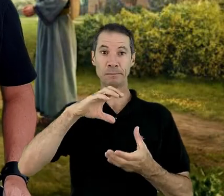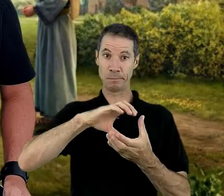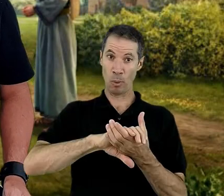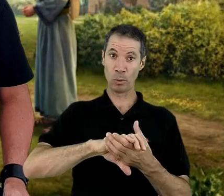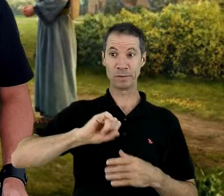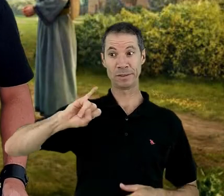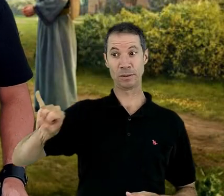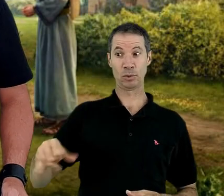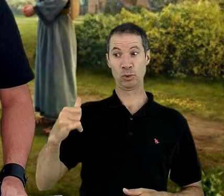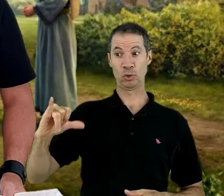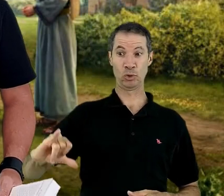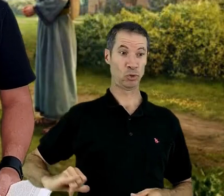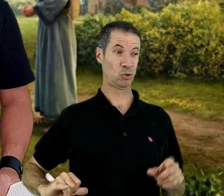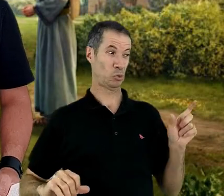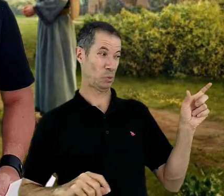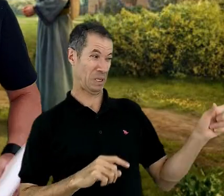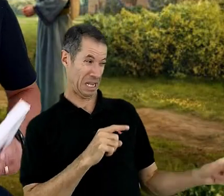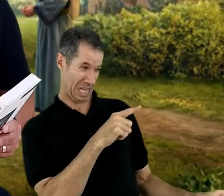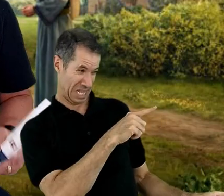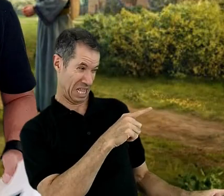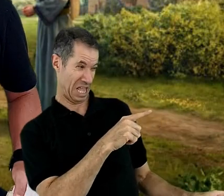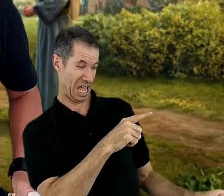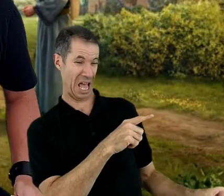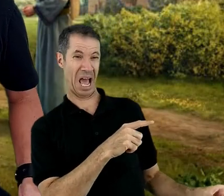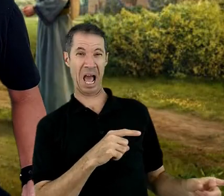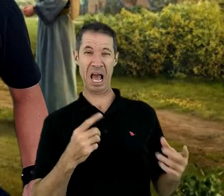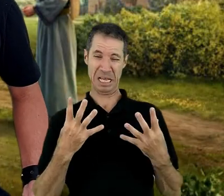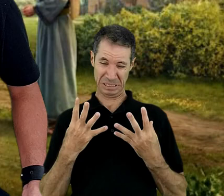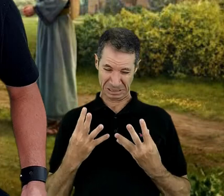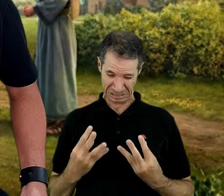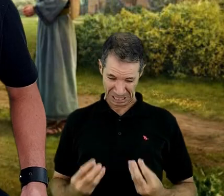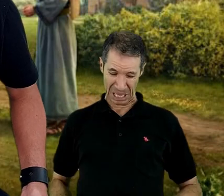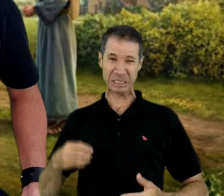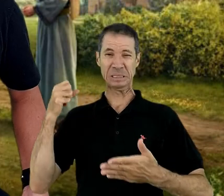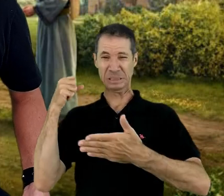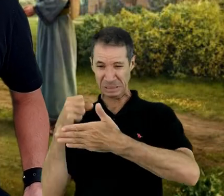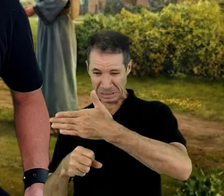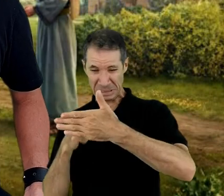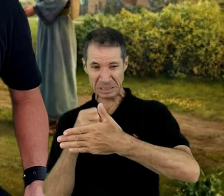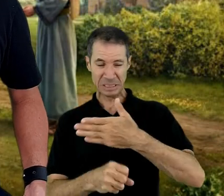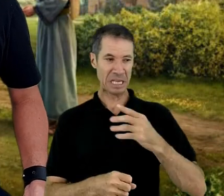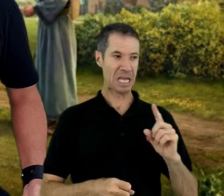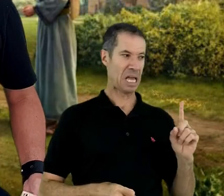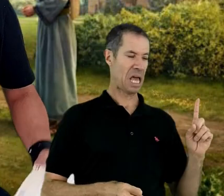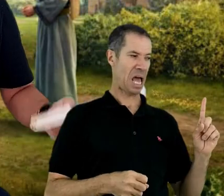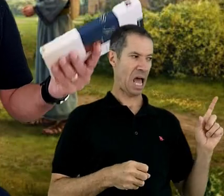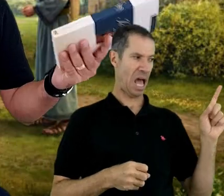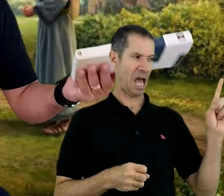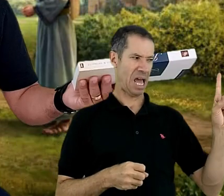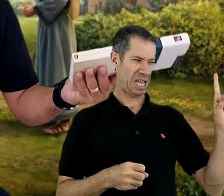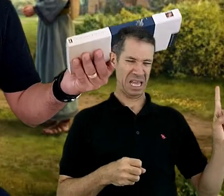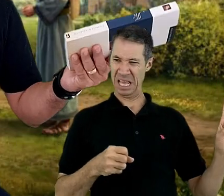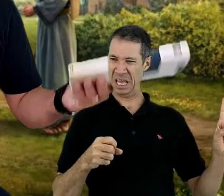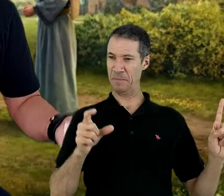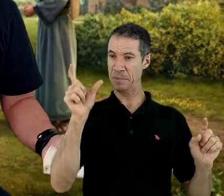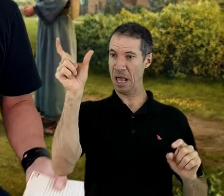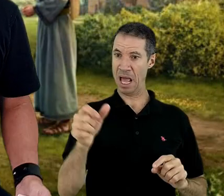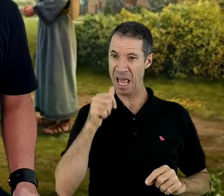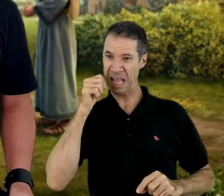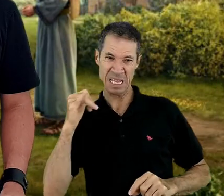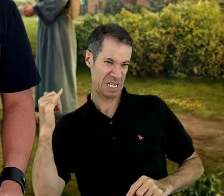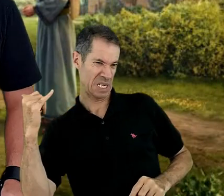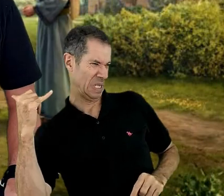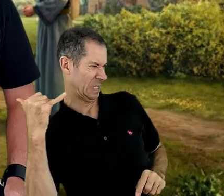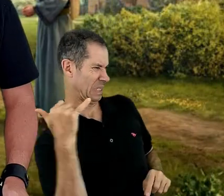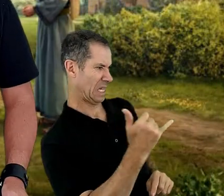cansada. Cansada de toda aquela luta. E ela diz para Jó, amaldiçoa esse teu Deus e